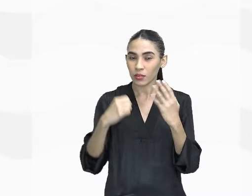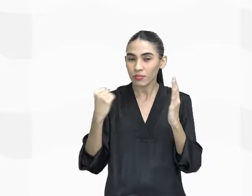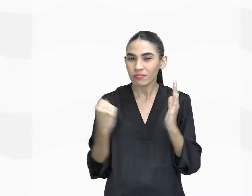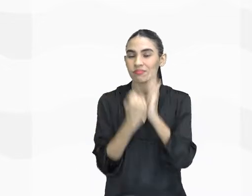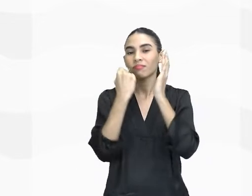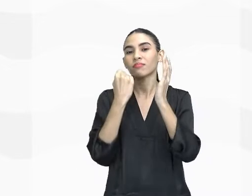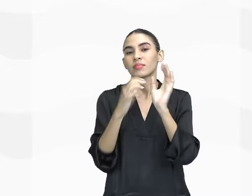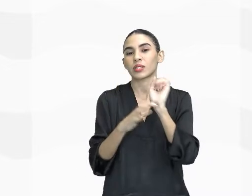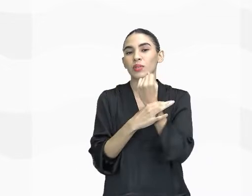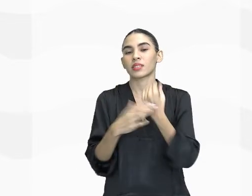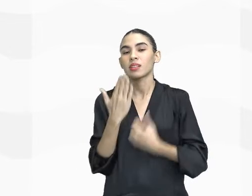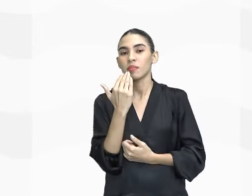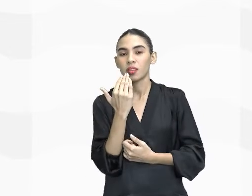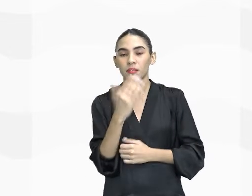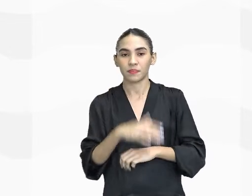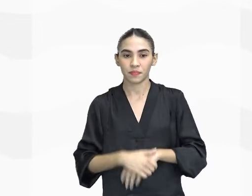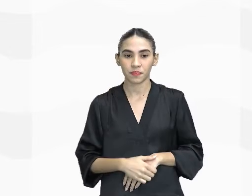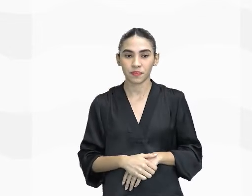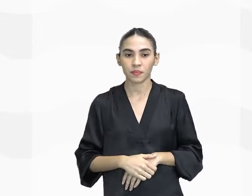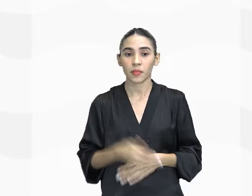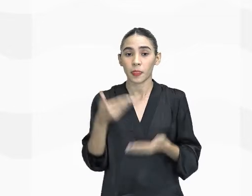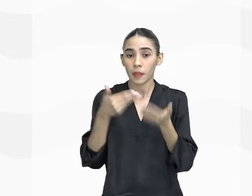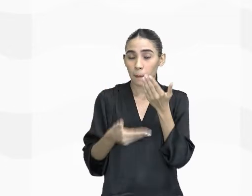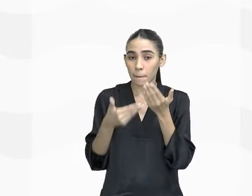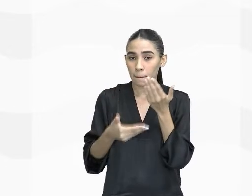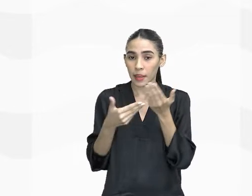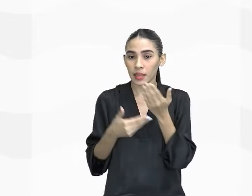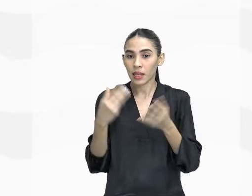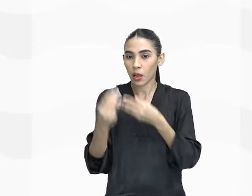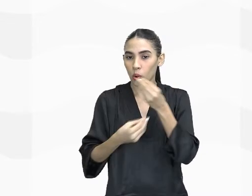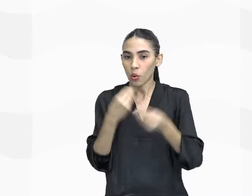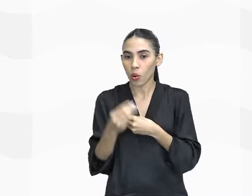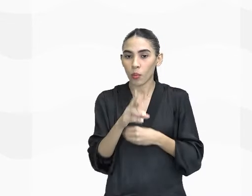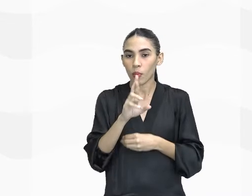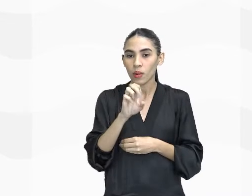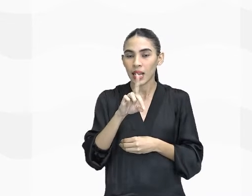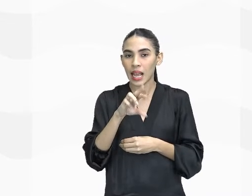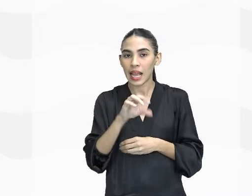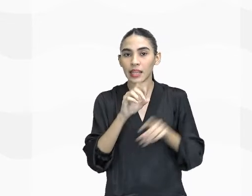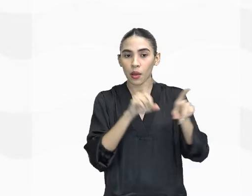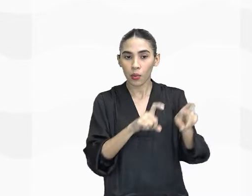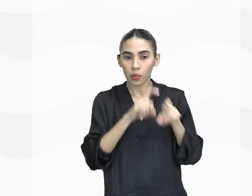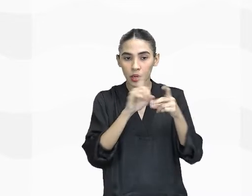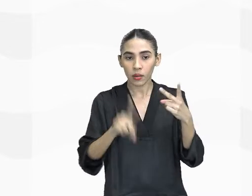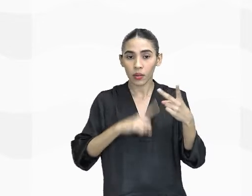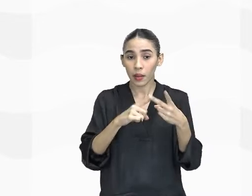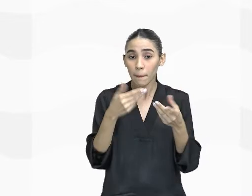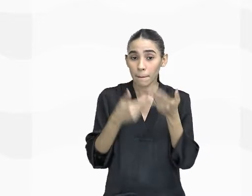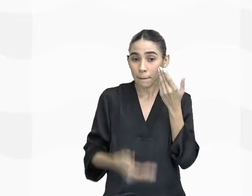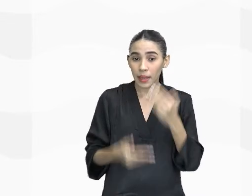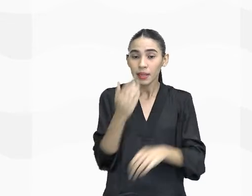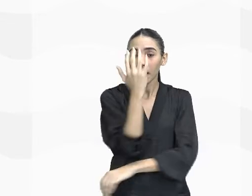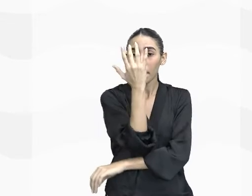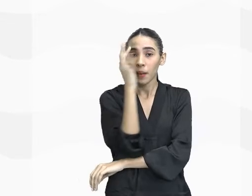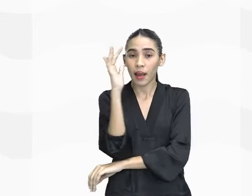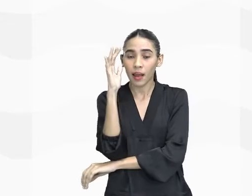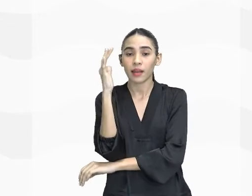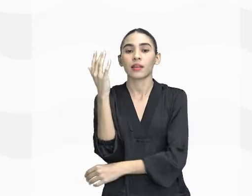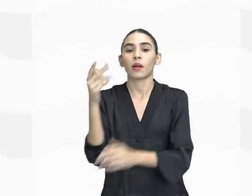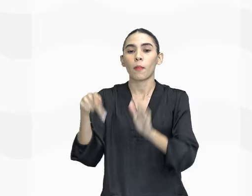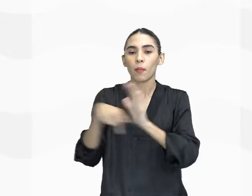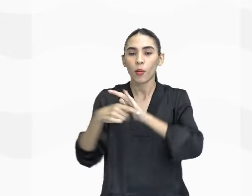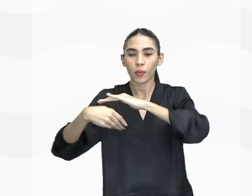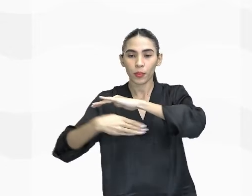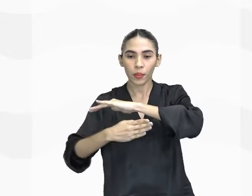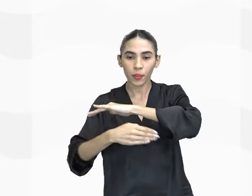direto na segurança alimentar. A perda de meio de subsistência e rendas rurais, perda de ecossistemas marinhos e costeiros, que nós